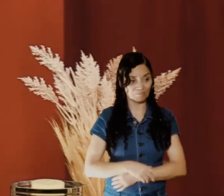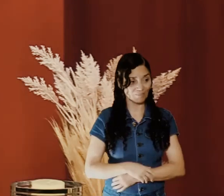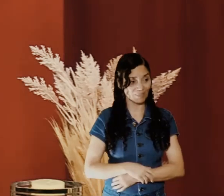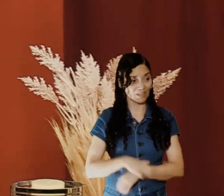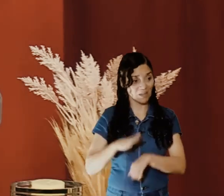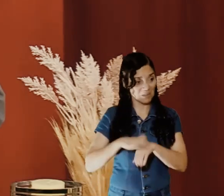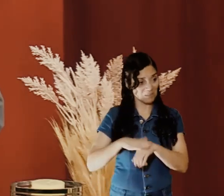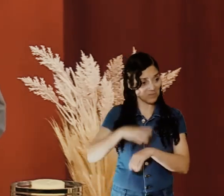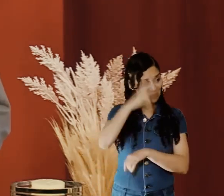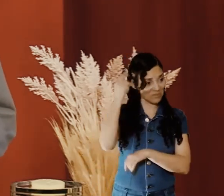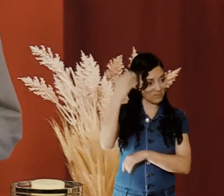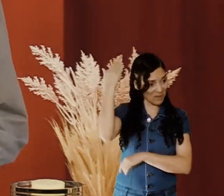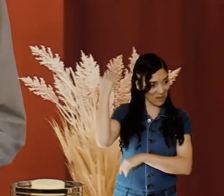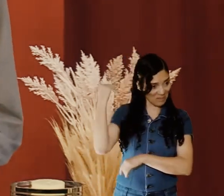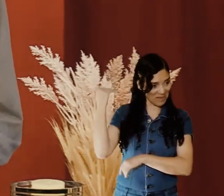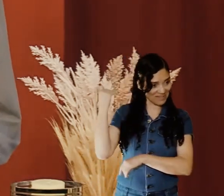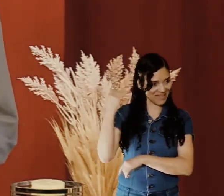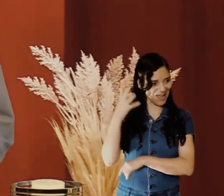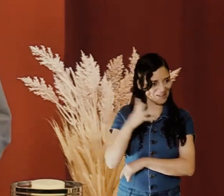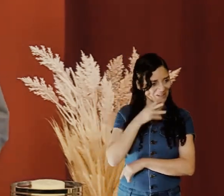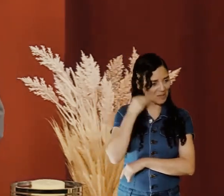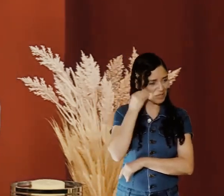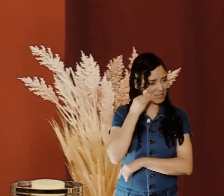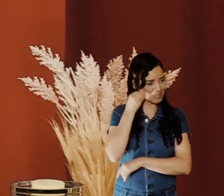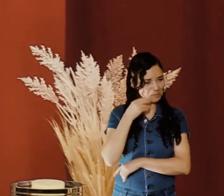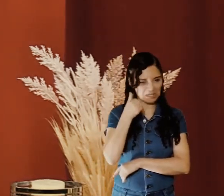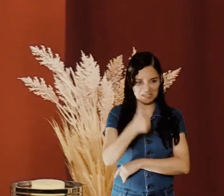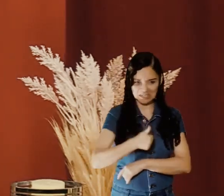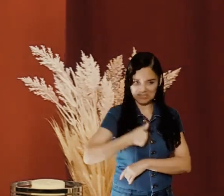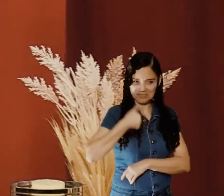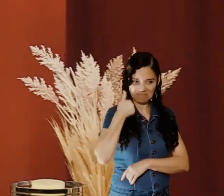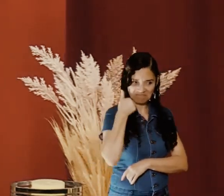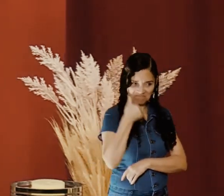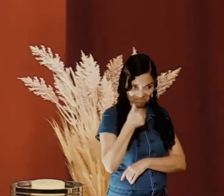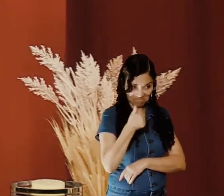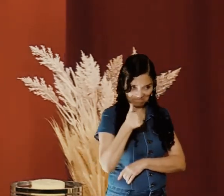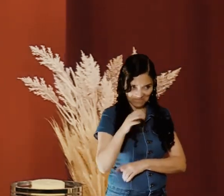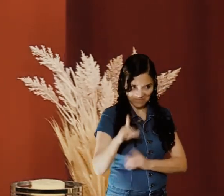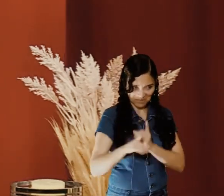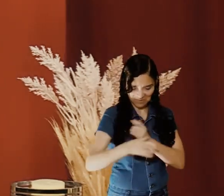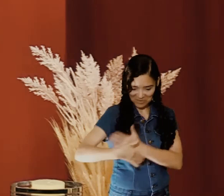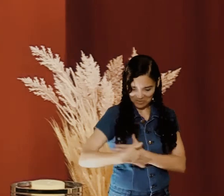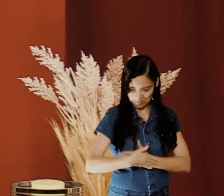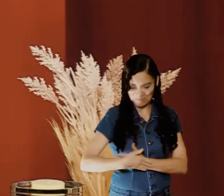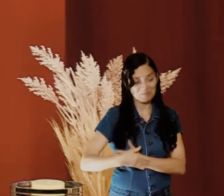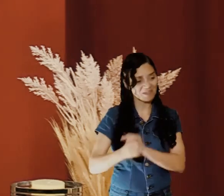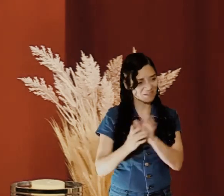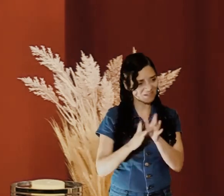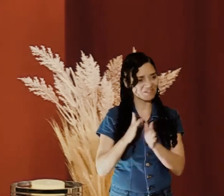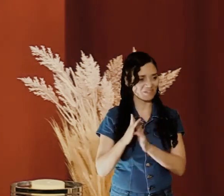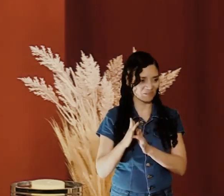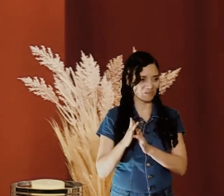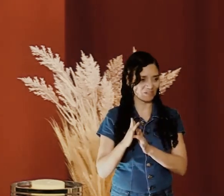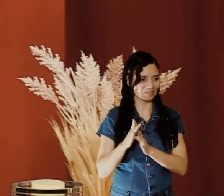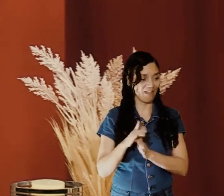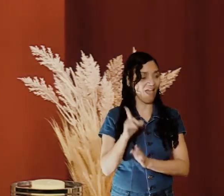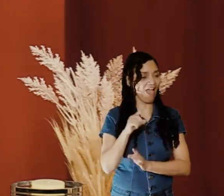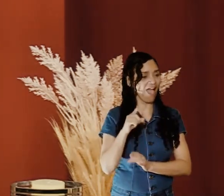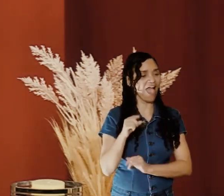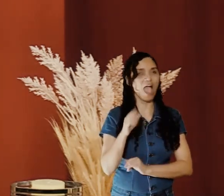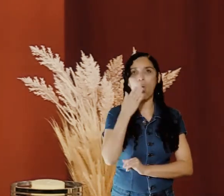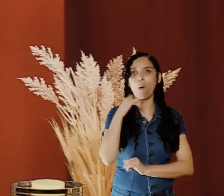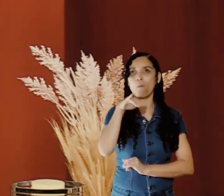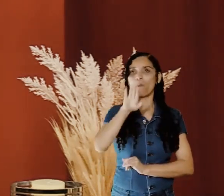Os efeitos da promessa dada aos homens a quem